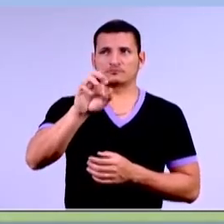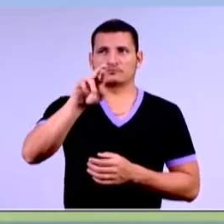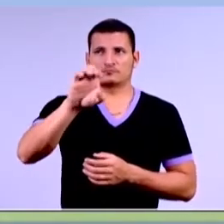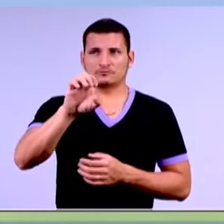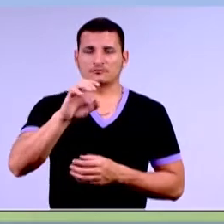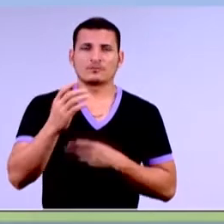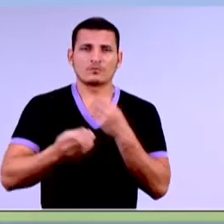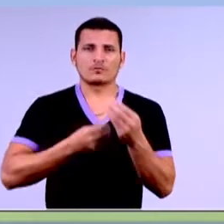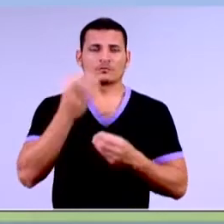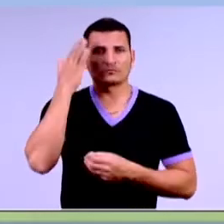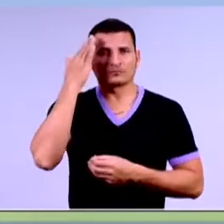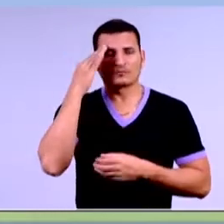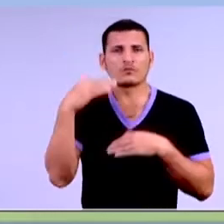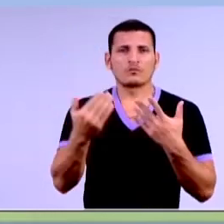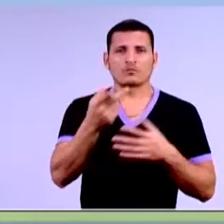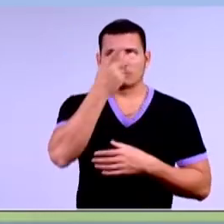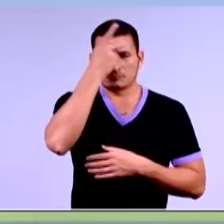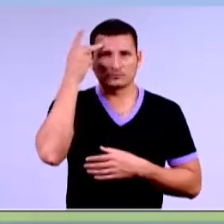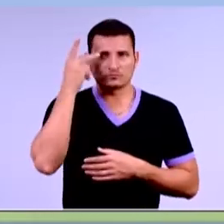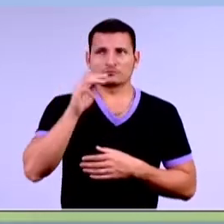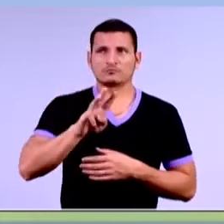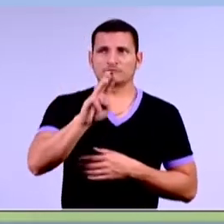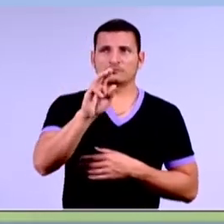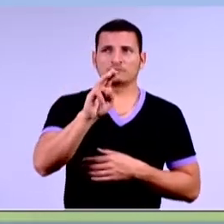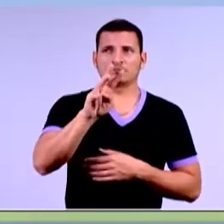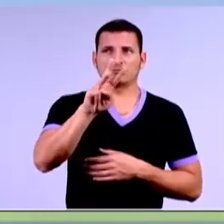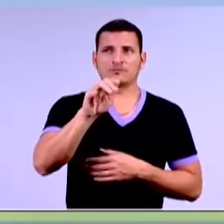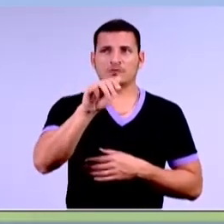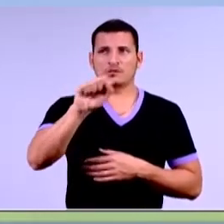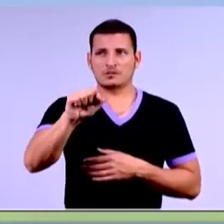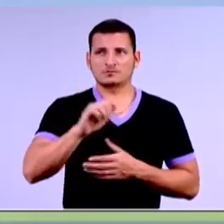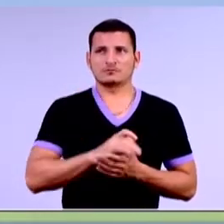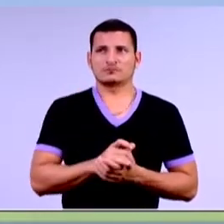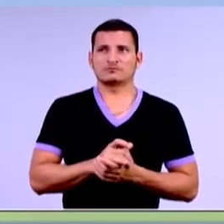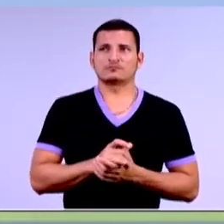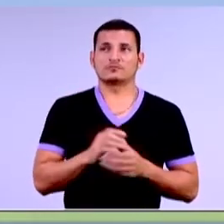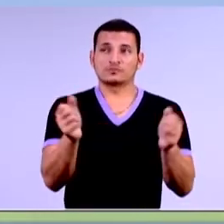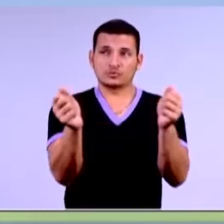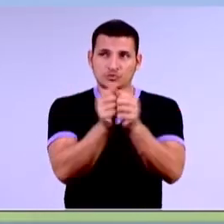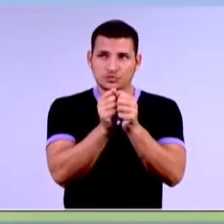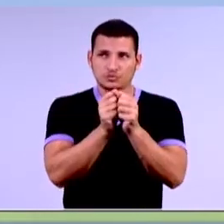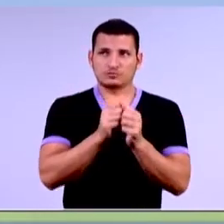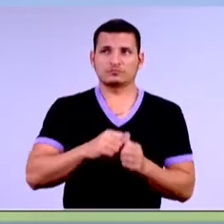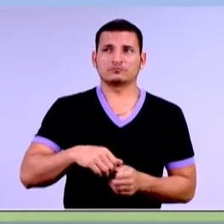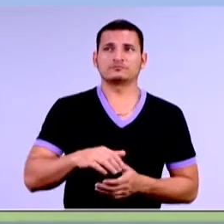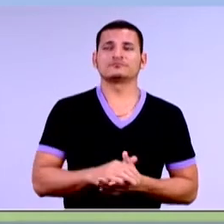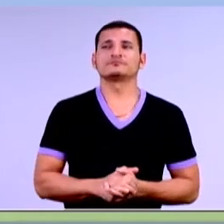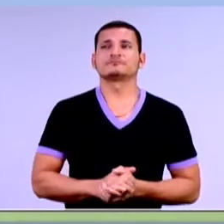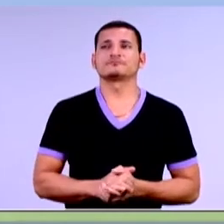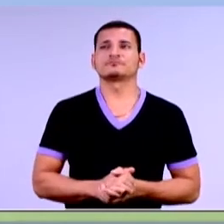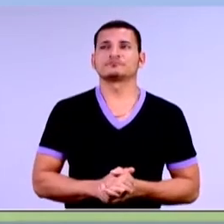com que pessoas ele vai ser bosque com ae xi